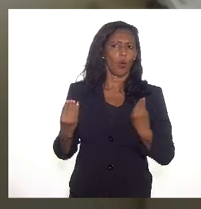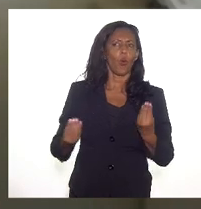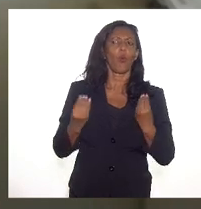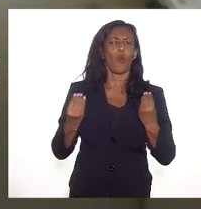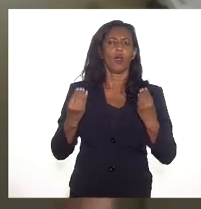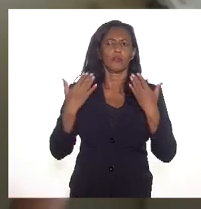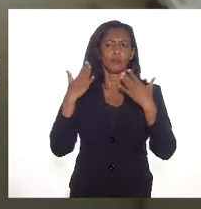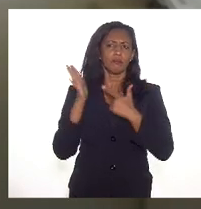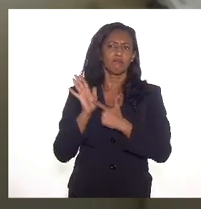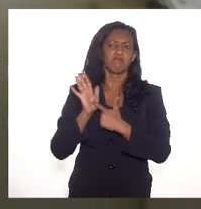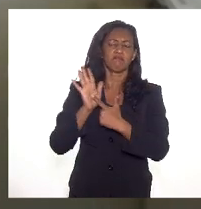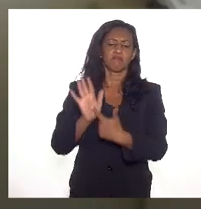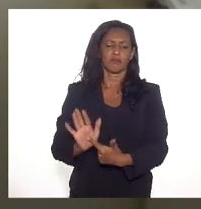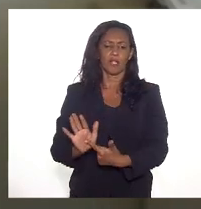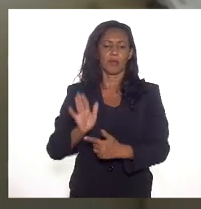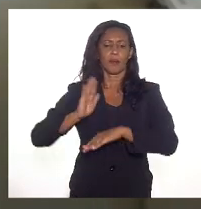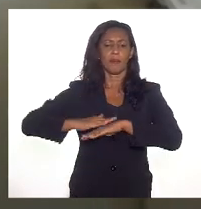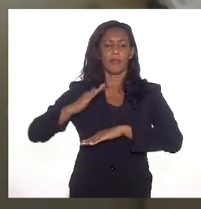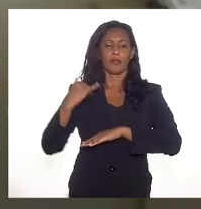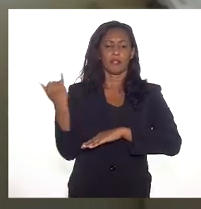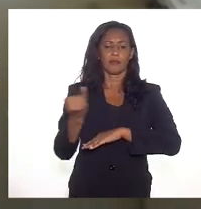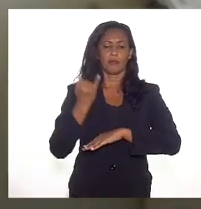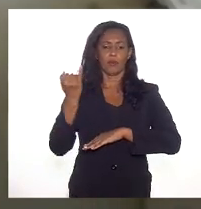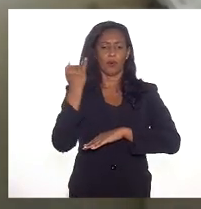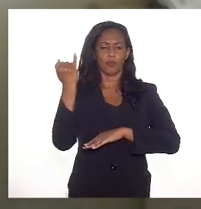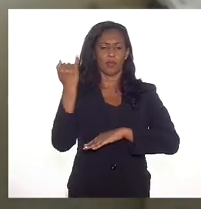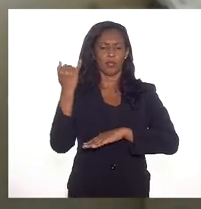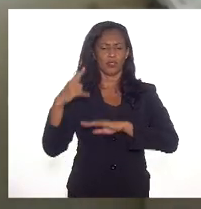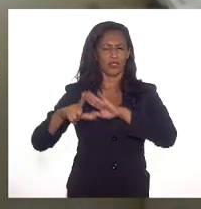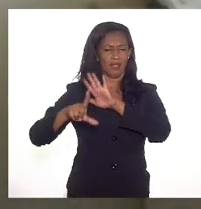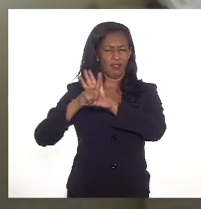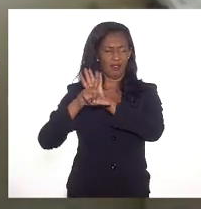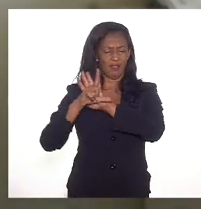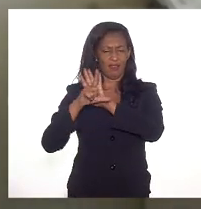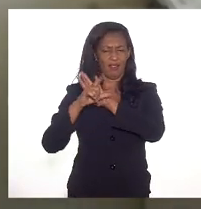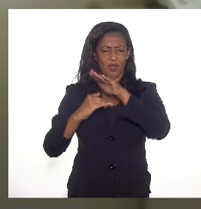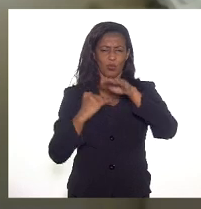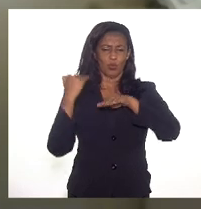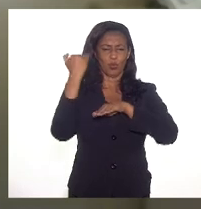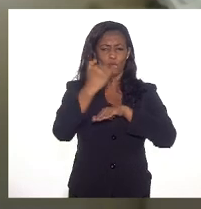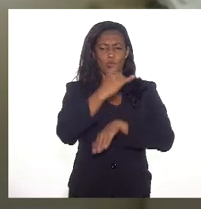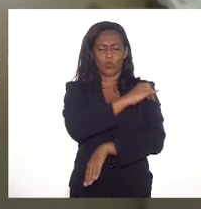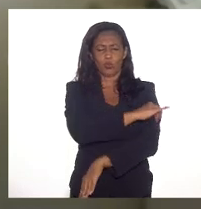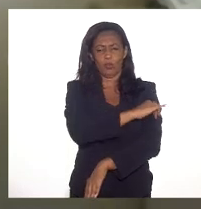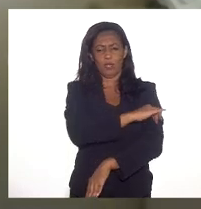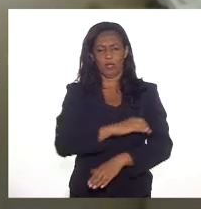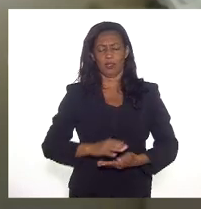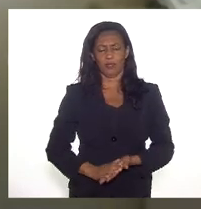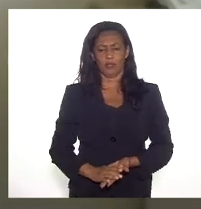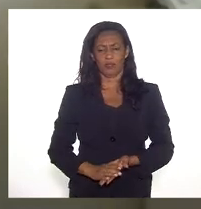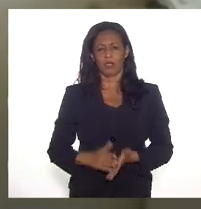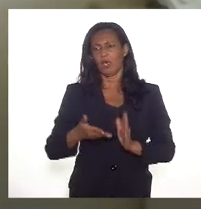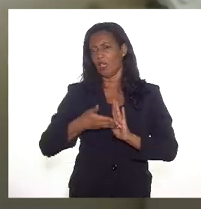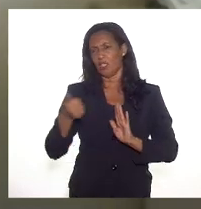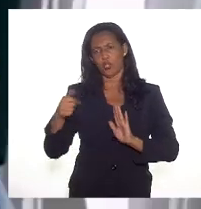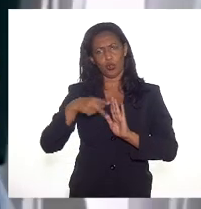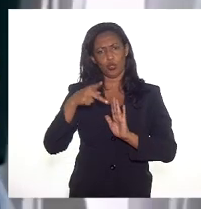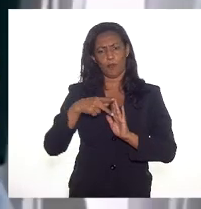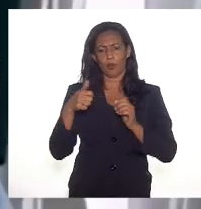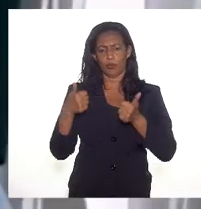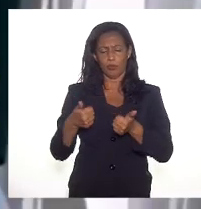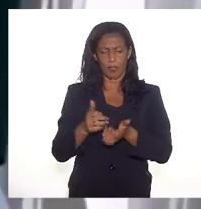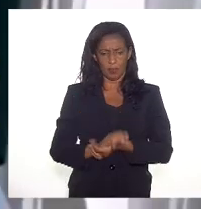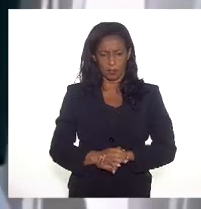representar. Mas o mais importante é quanto à lei do Supera Rio. Mas o senhor tirou de pauta, tudo bem. Presidente